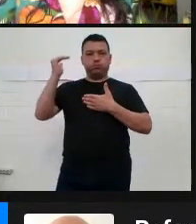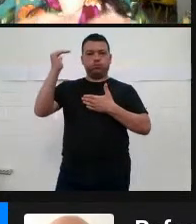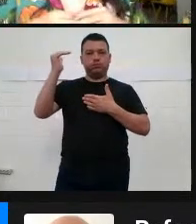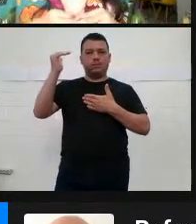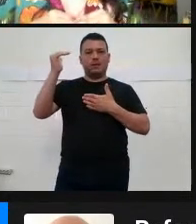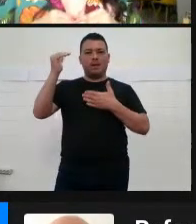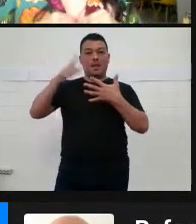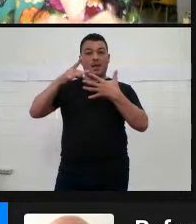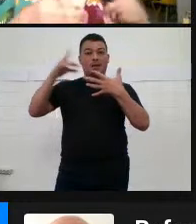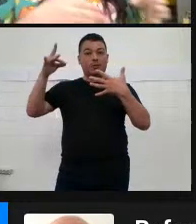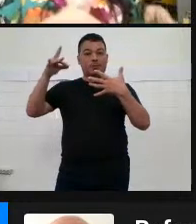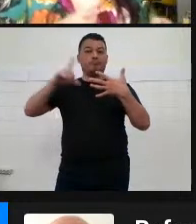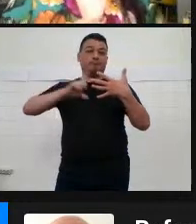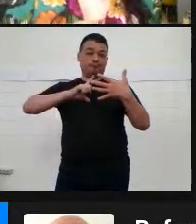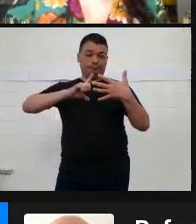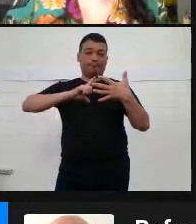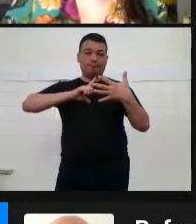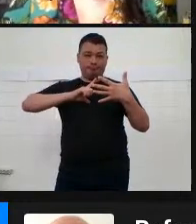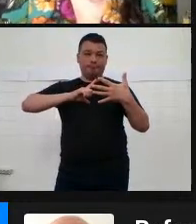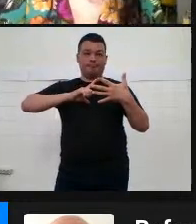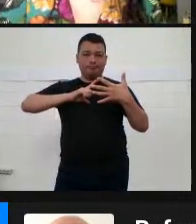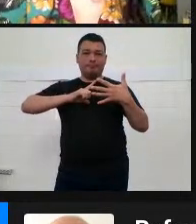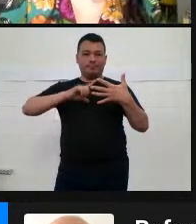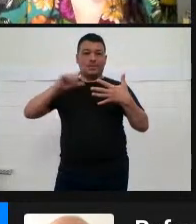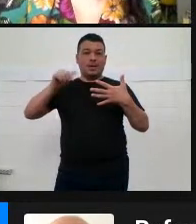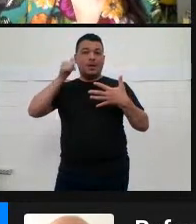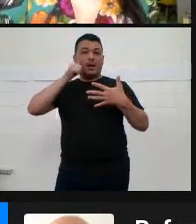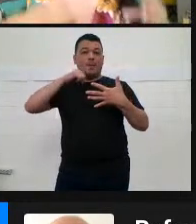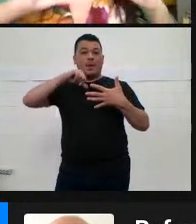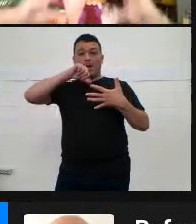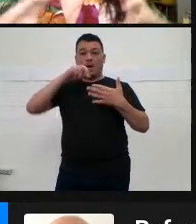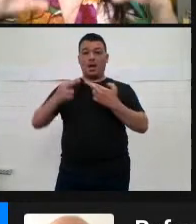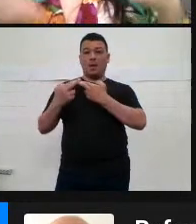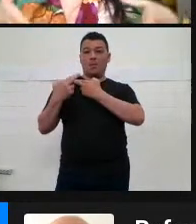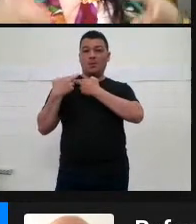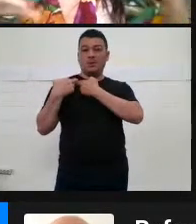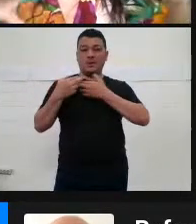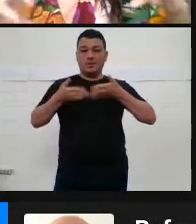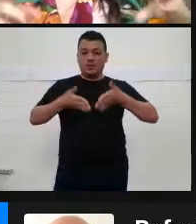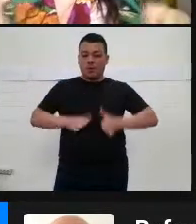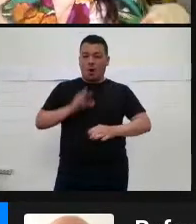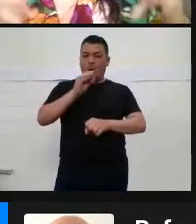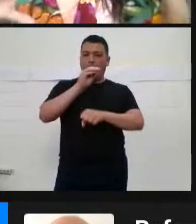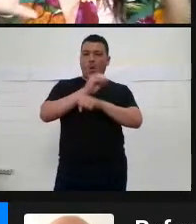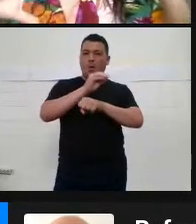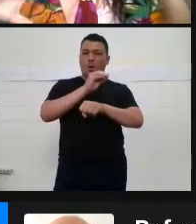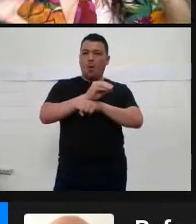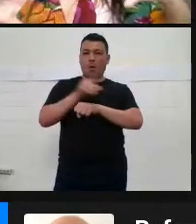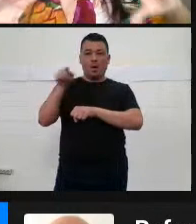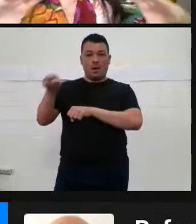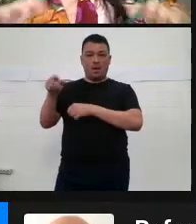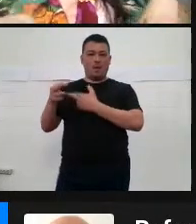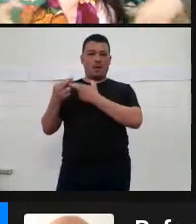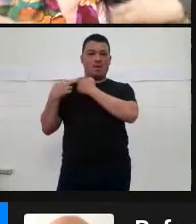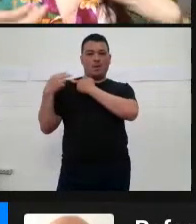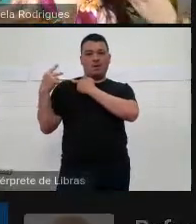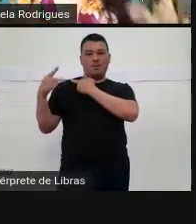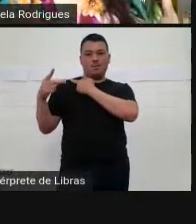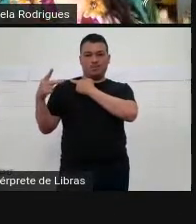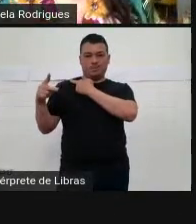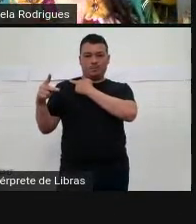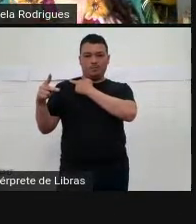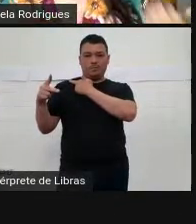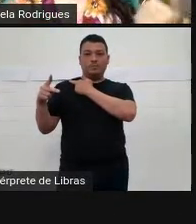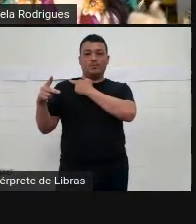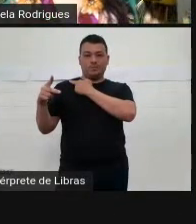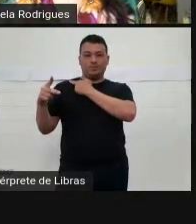justamente a maternidade. Então, a ideia de que a mulher é da